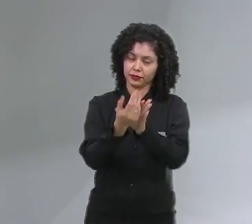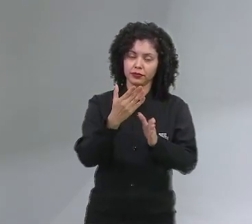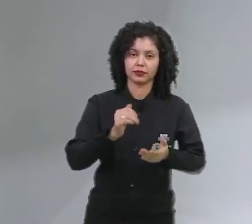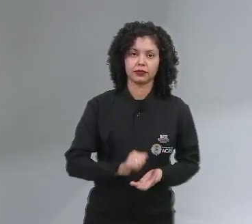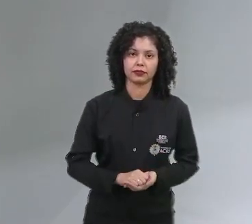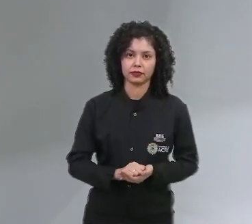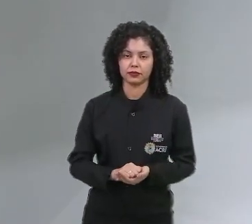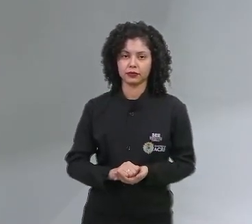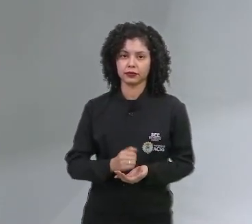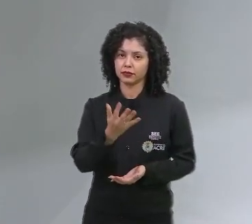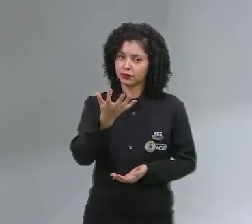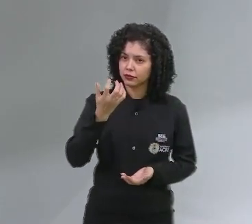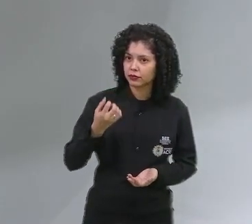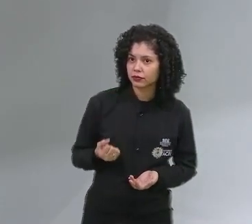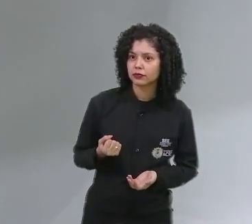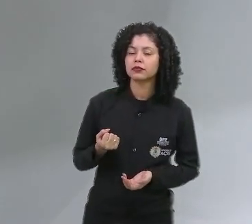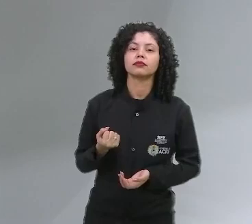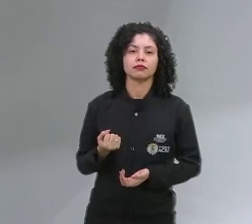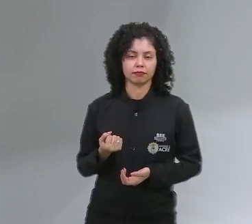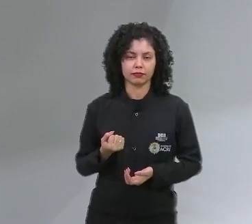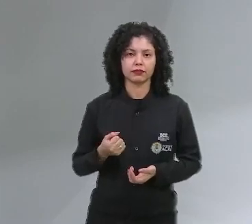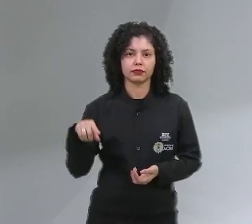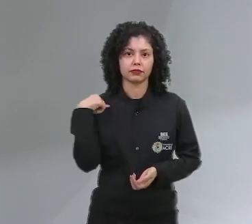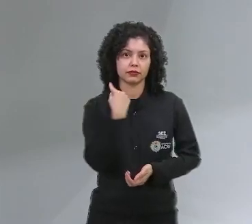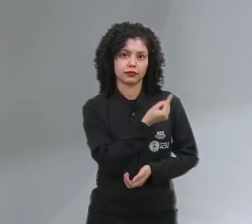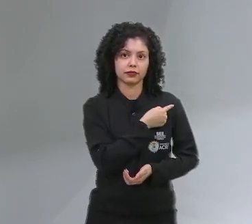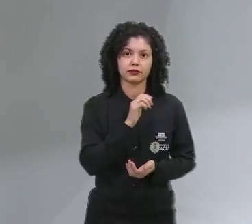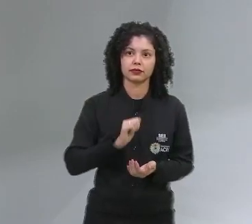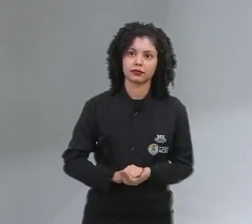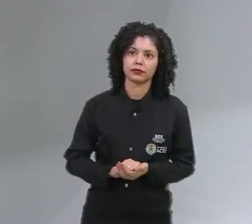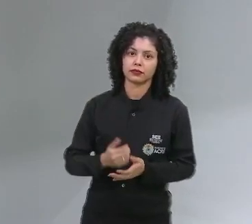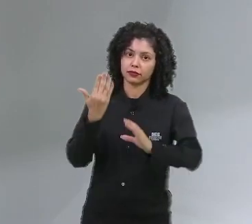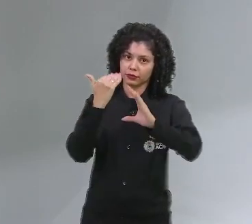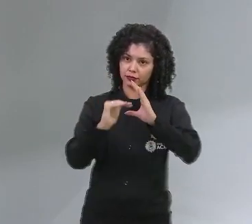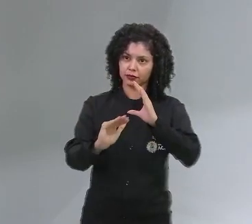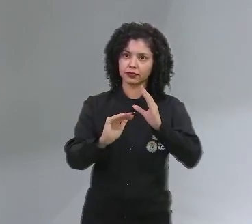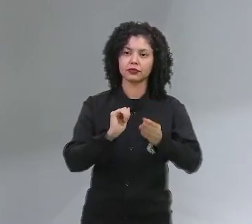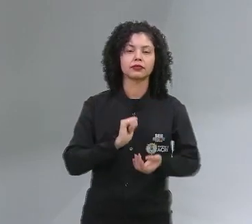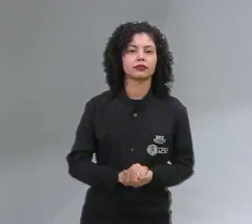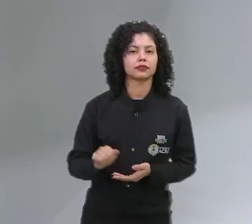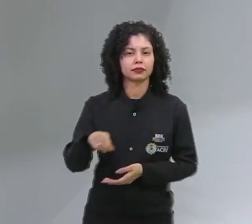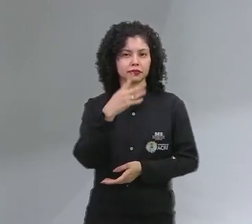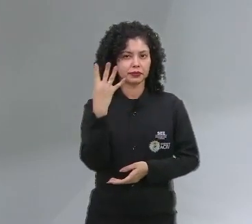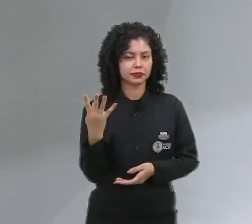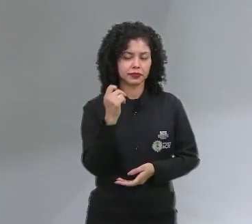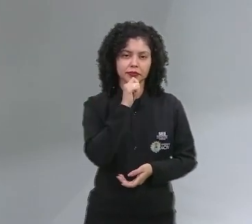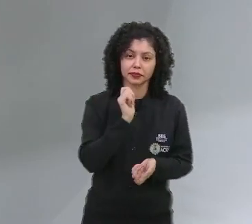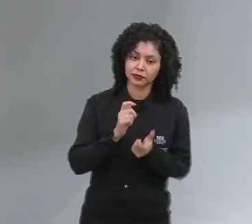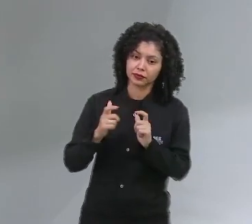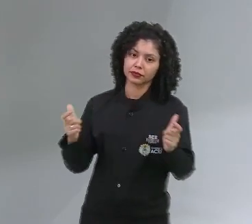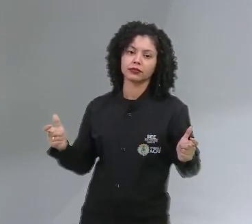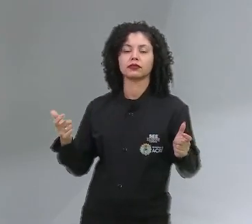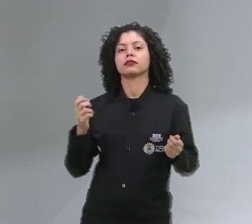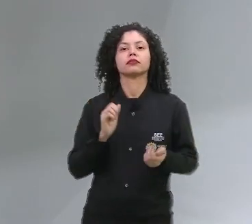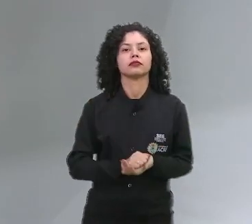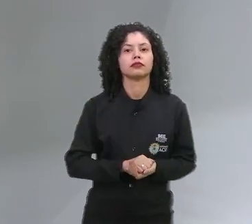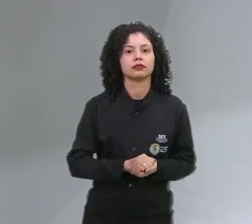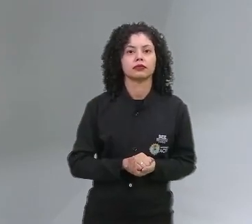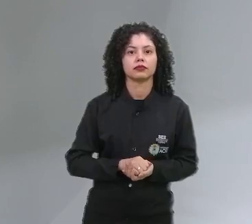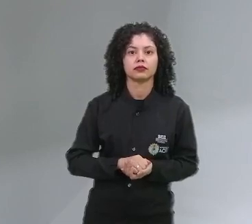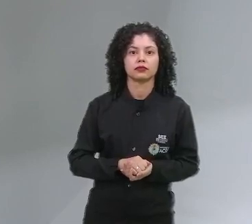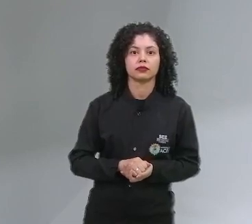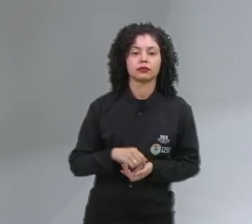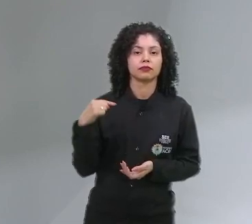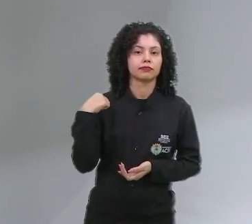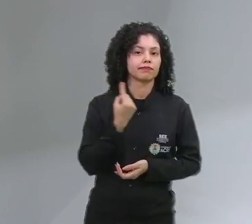né? Recebemos nos nossos celulares, enviamos, é uma quantidade tão grande que a gente nem